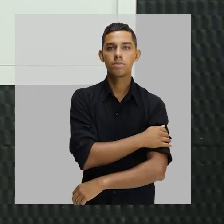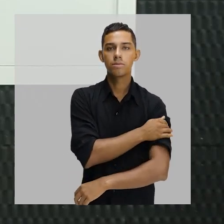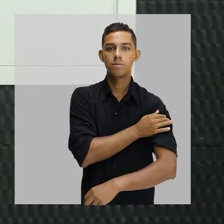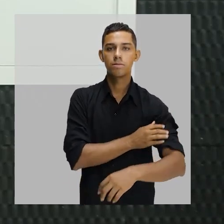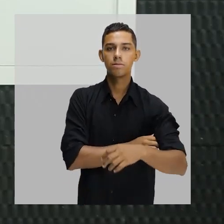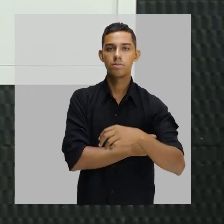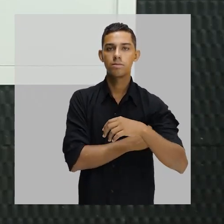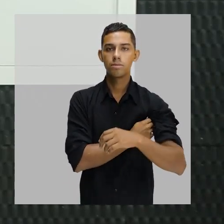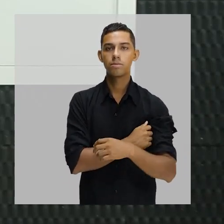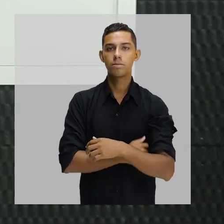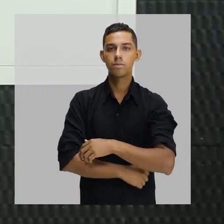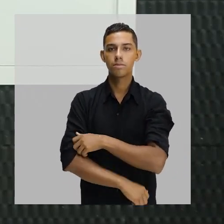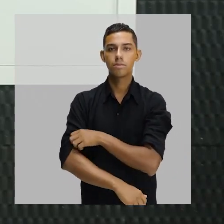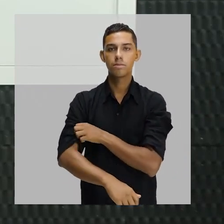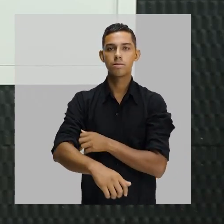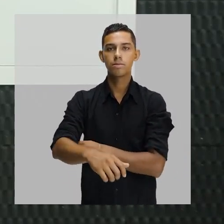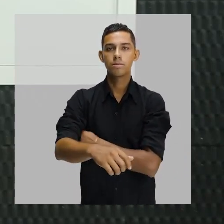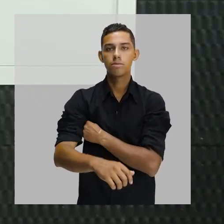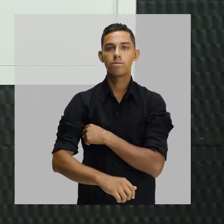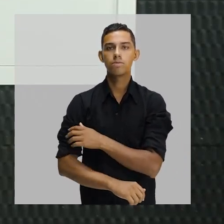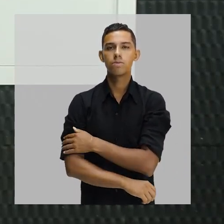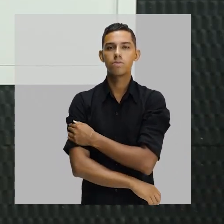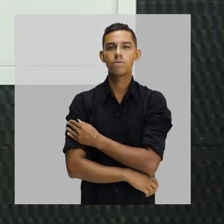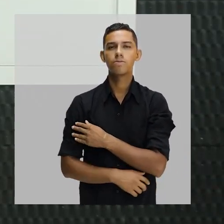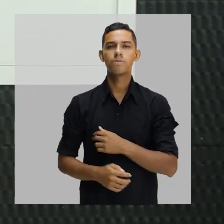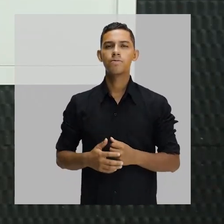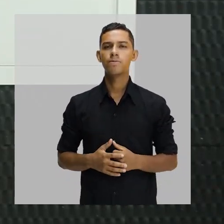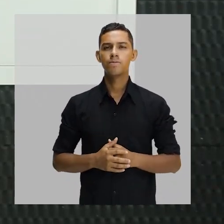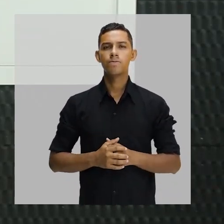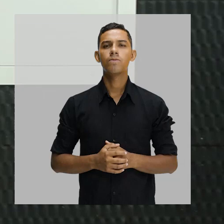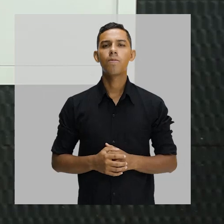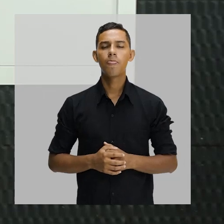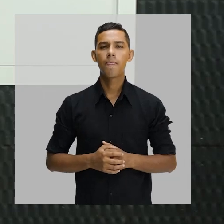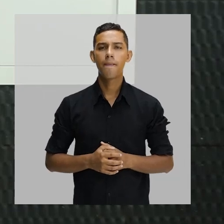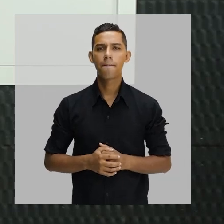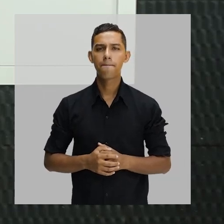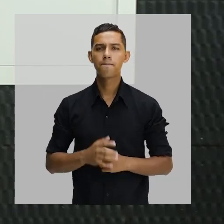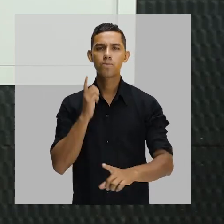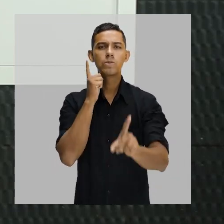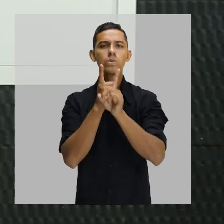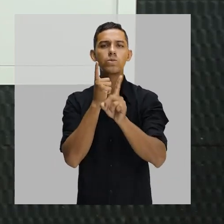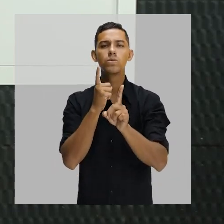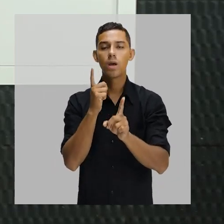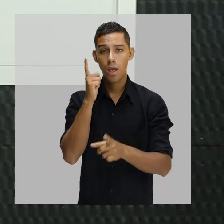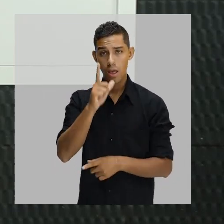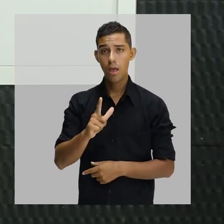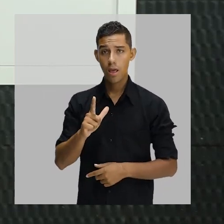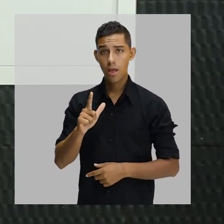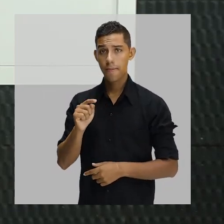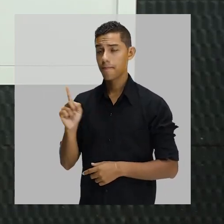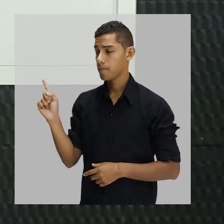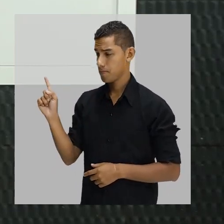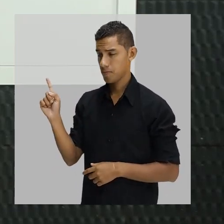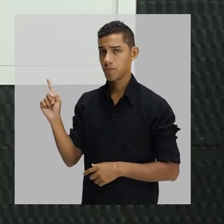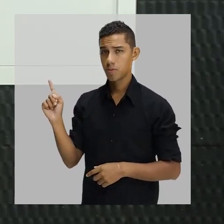A e essa é a velocidade B. Para que tenha um encontro,